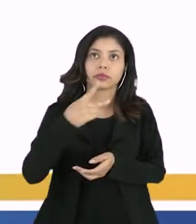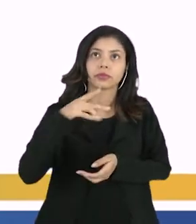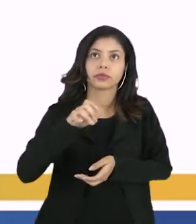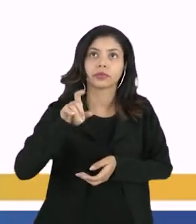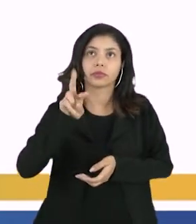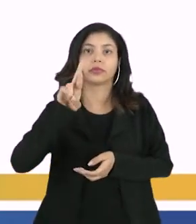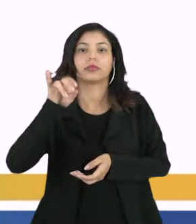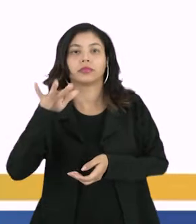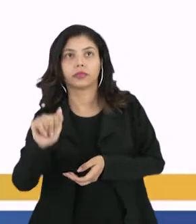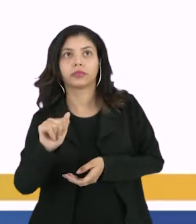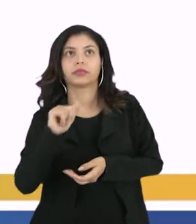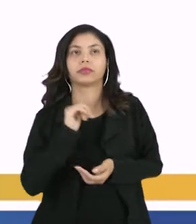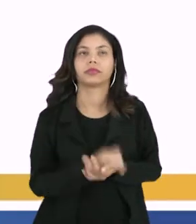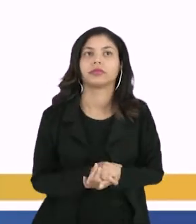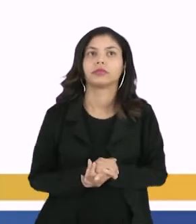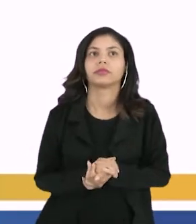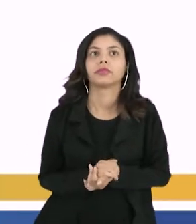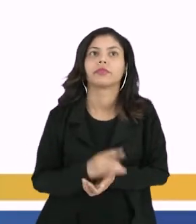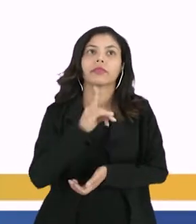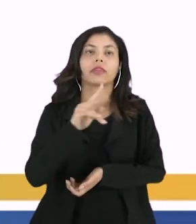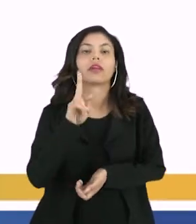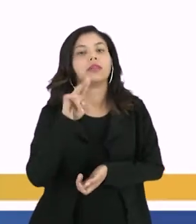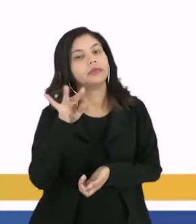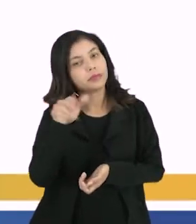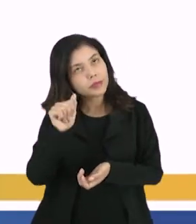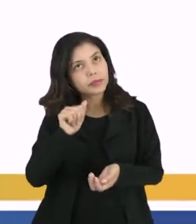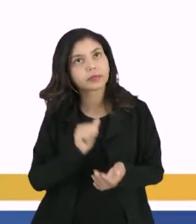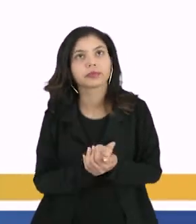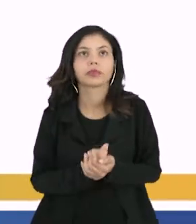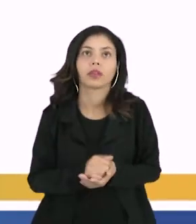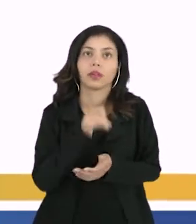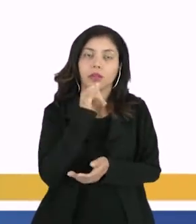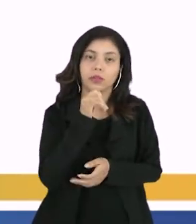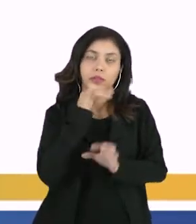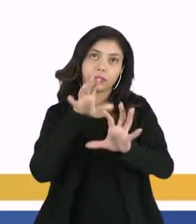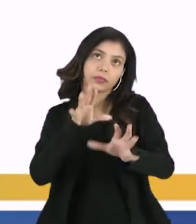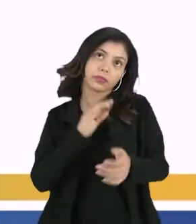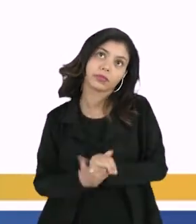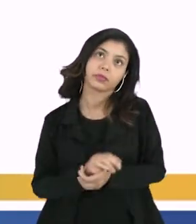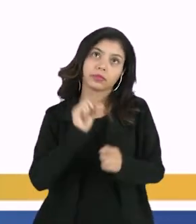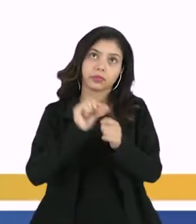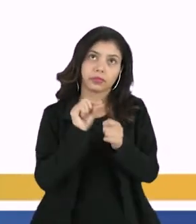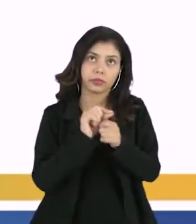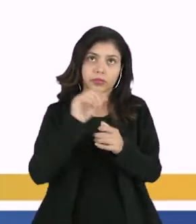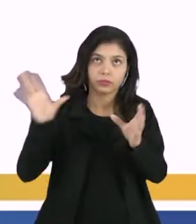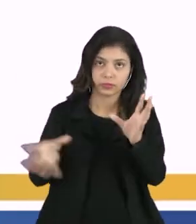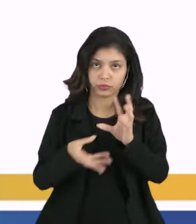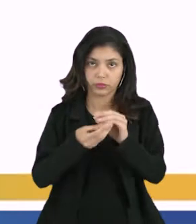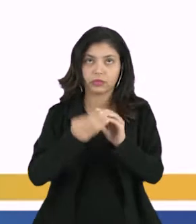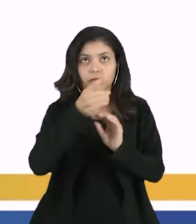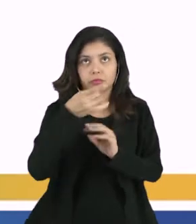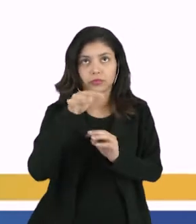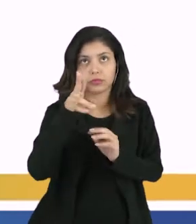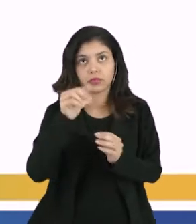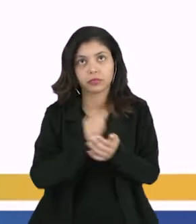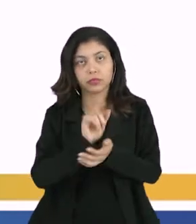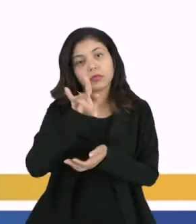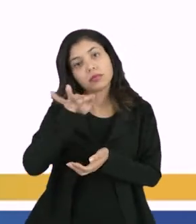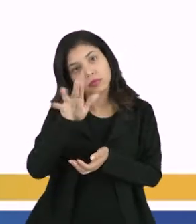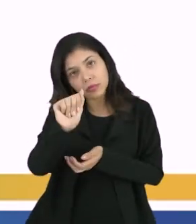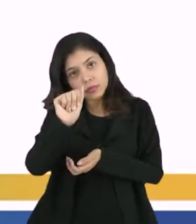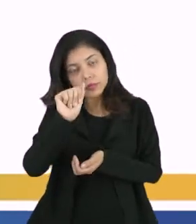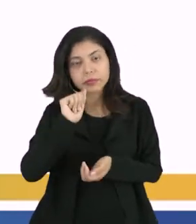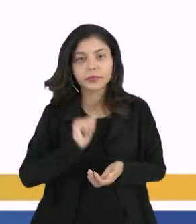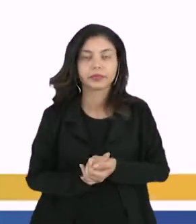eu tenho pedreira, que seria a palavra derivada. Nesse exemplo, foi acrescentado o